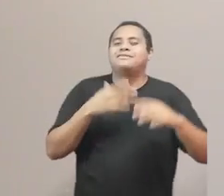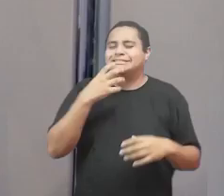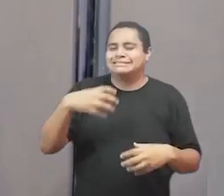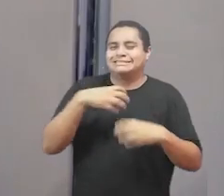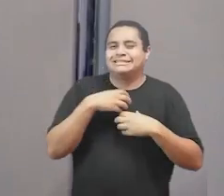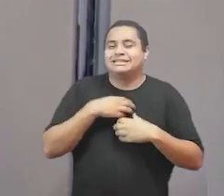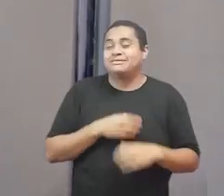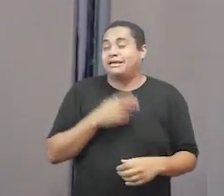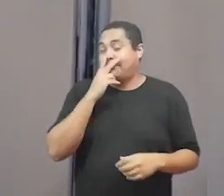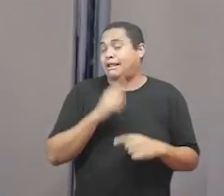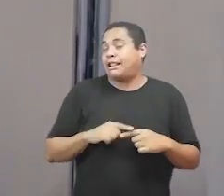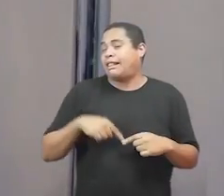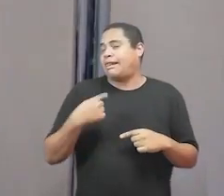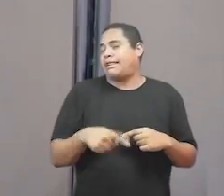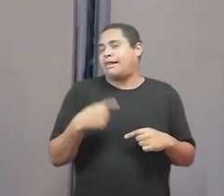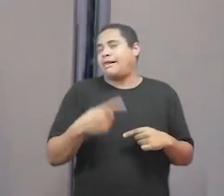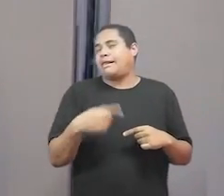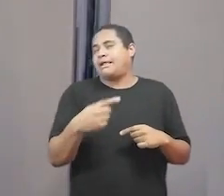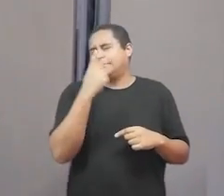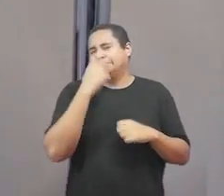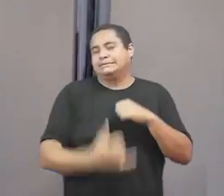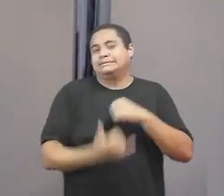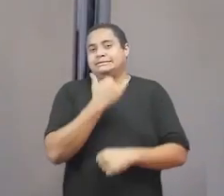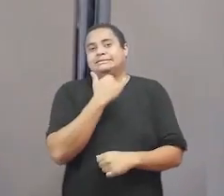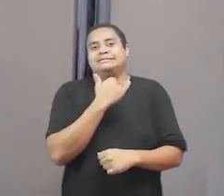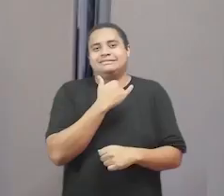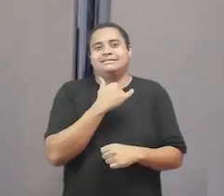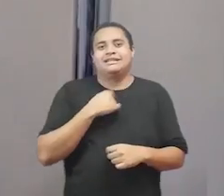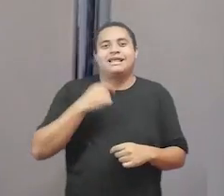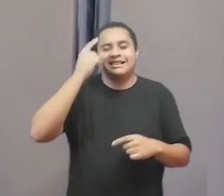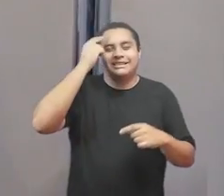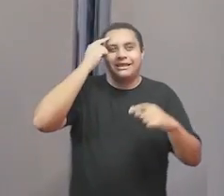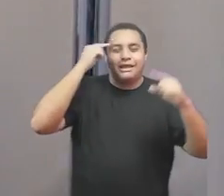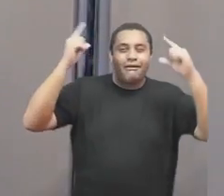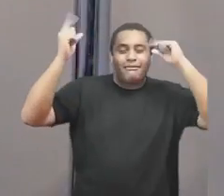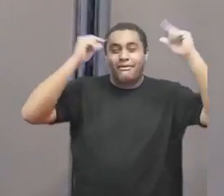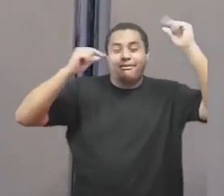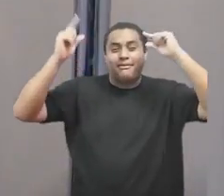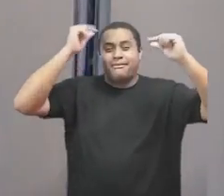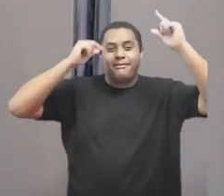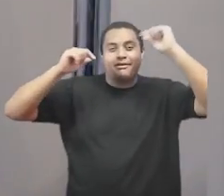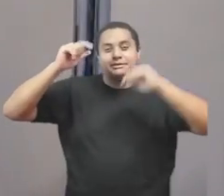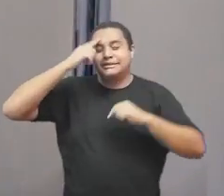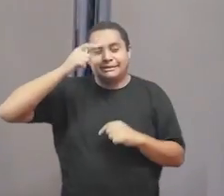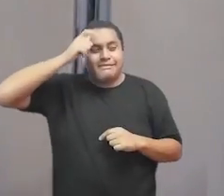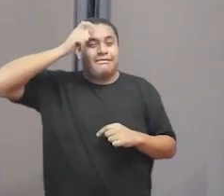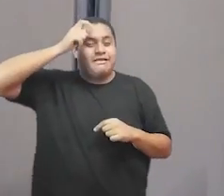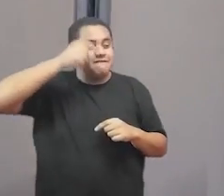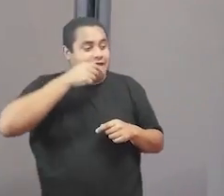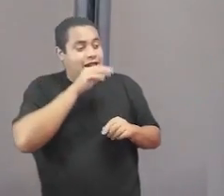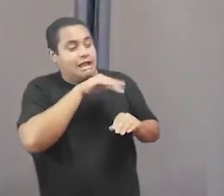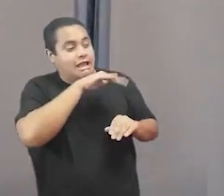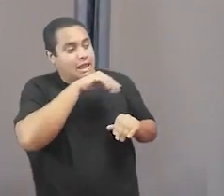a gente mesmo, isso é uma grande verdade, a gente é muito bom nisso. As nossas vozezinhas que ficam aqui, o diabinho que fica falando pra